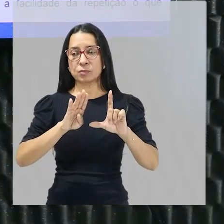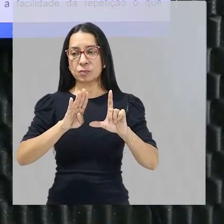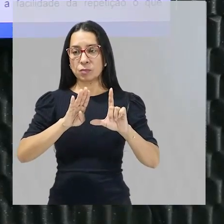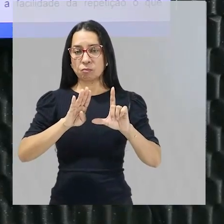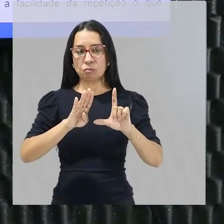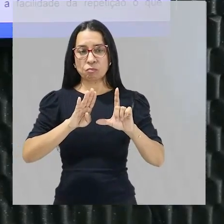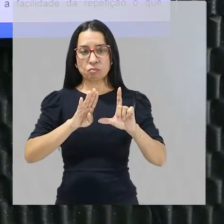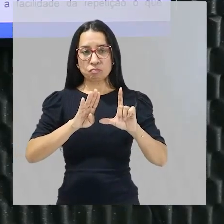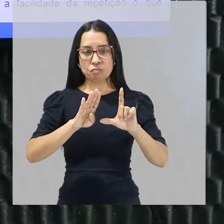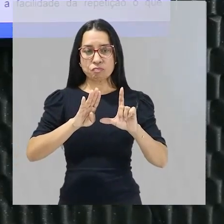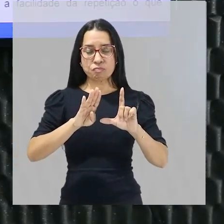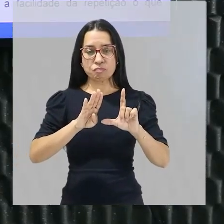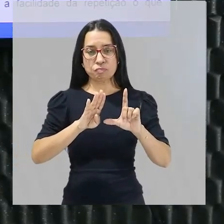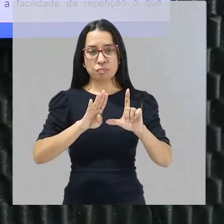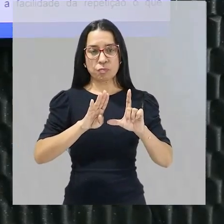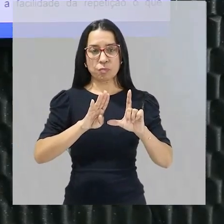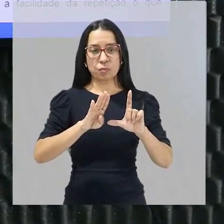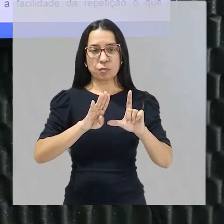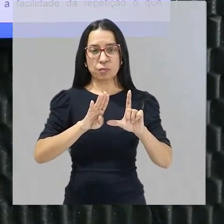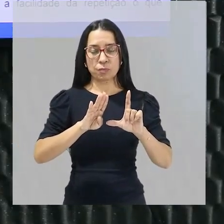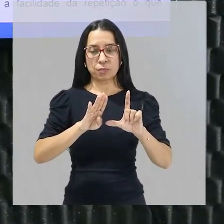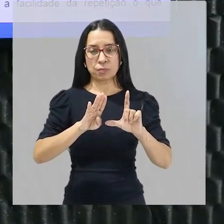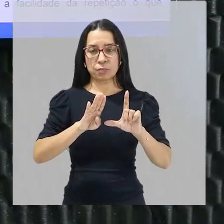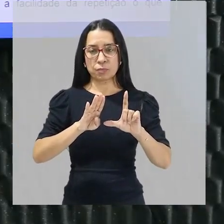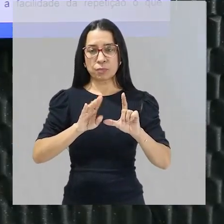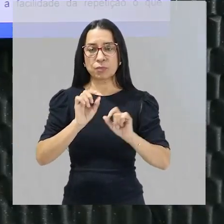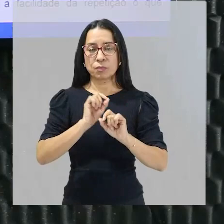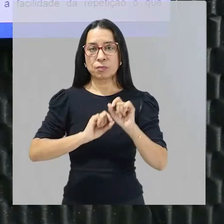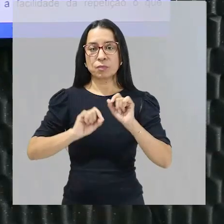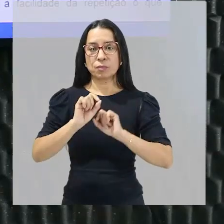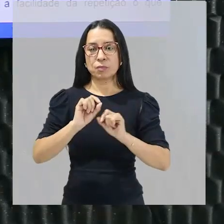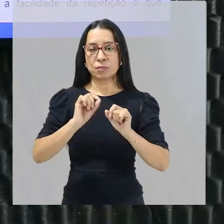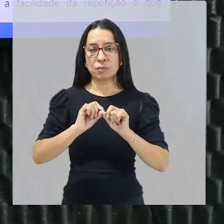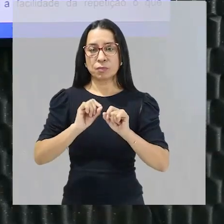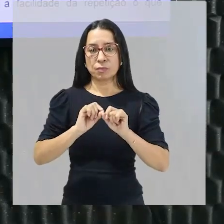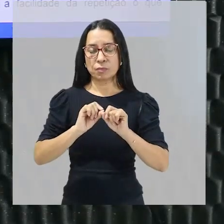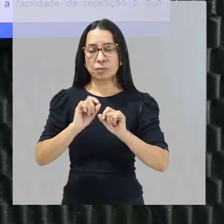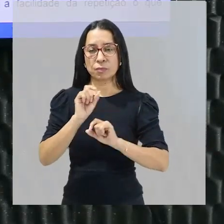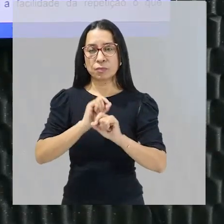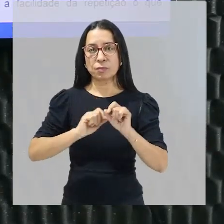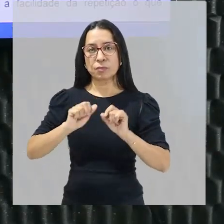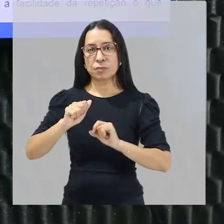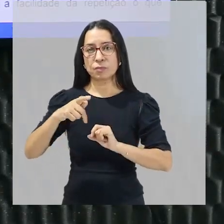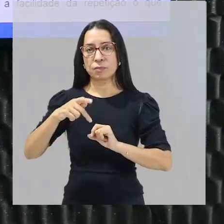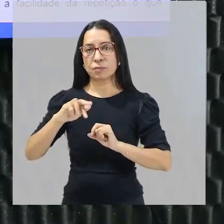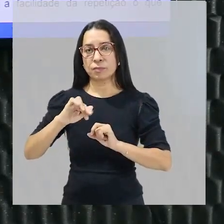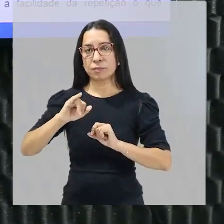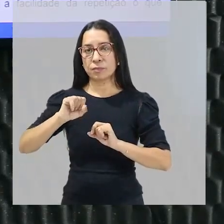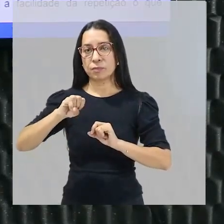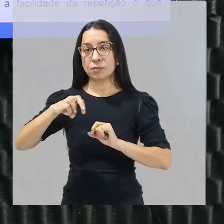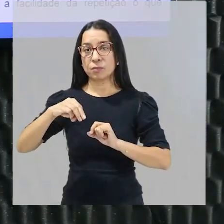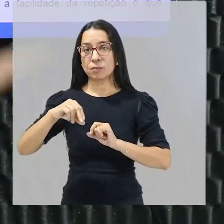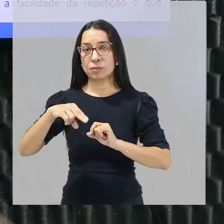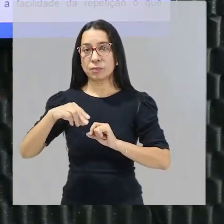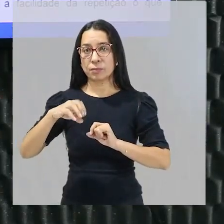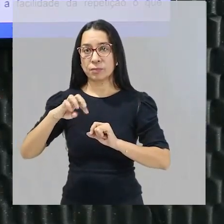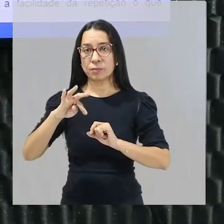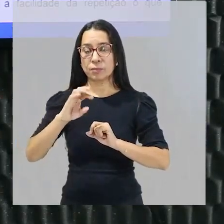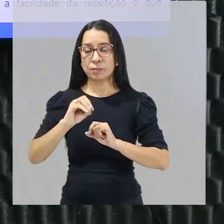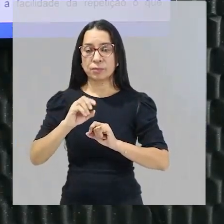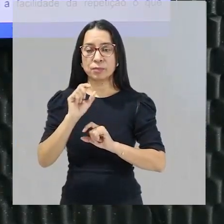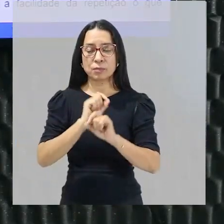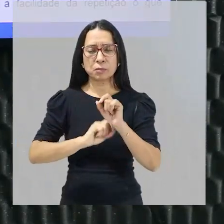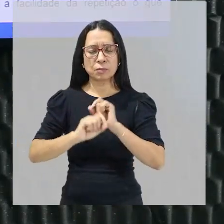estabelecer um vínculo entre arte e sociedade. É justamente feito o aprisionamento disso, e não uma liberdade e uma